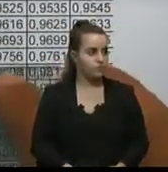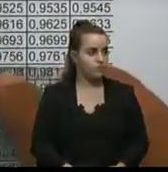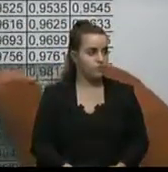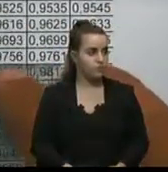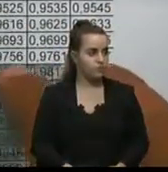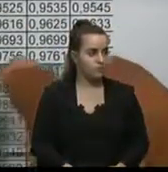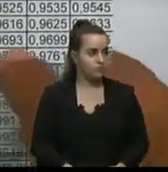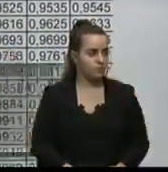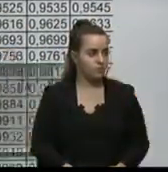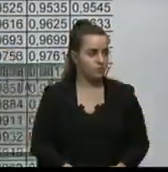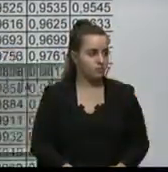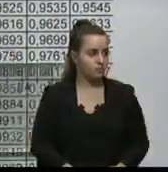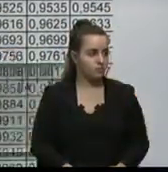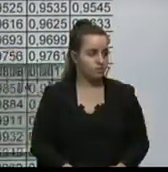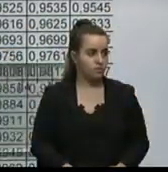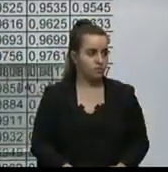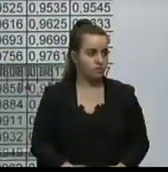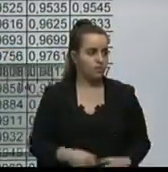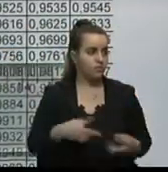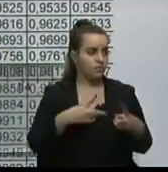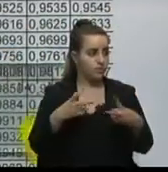Perceba que esse valor